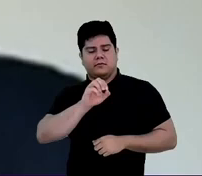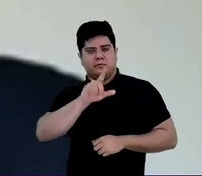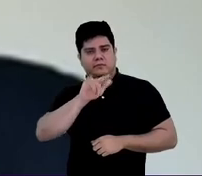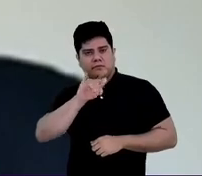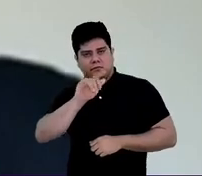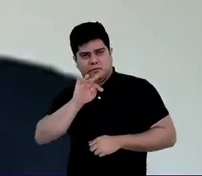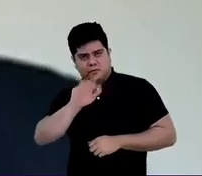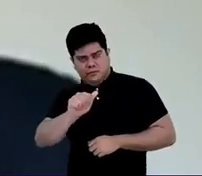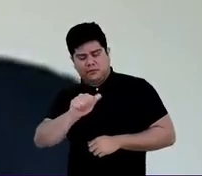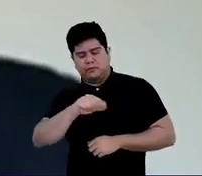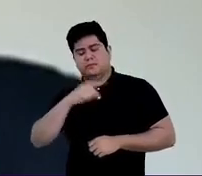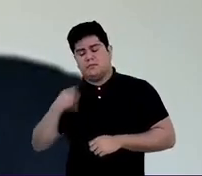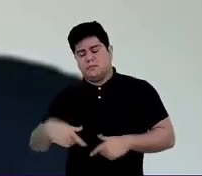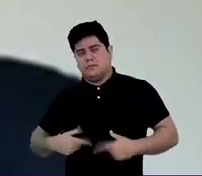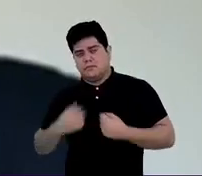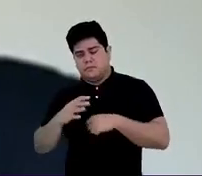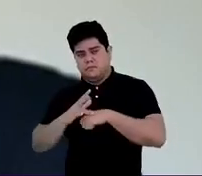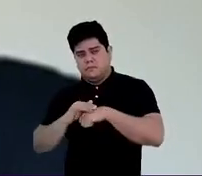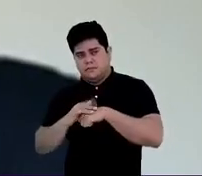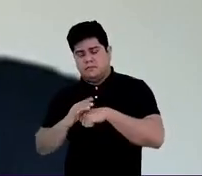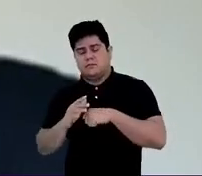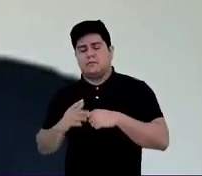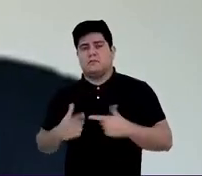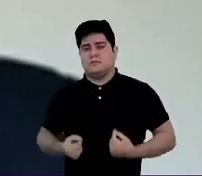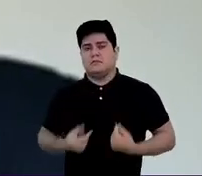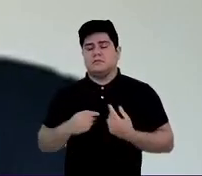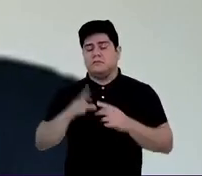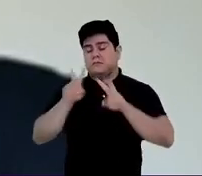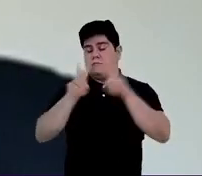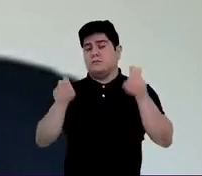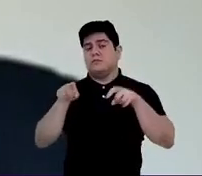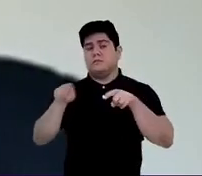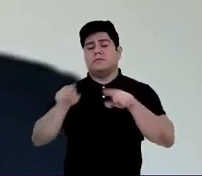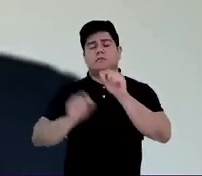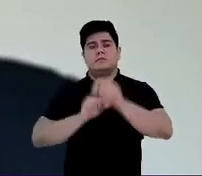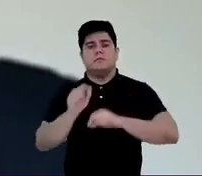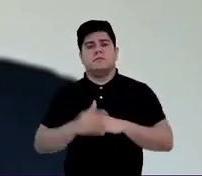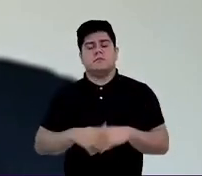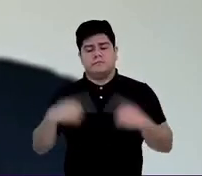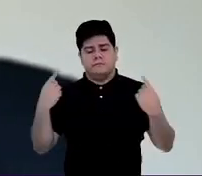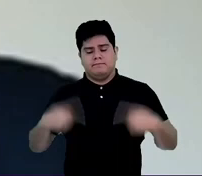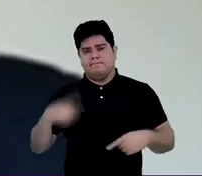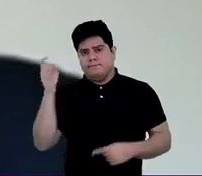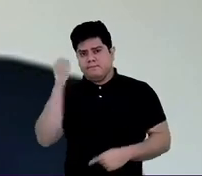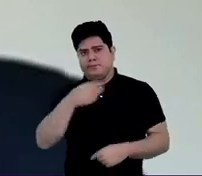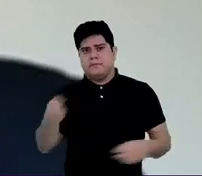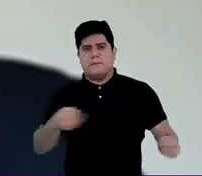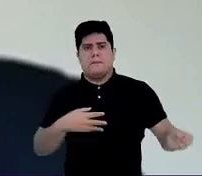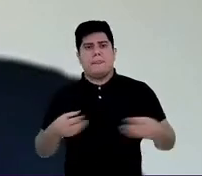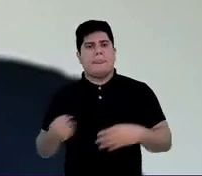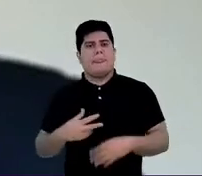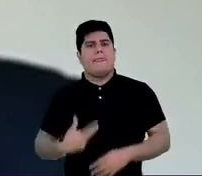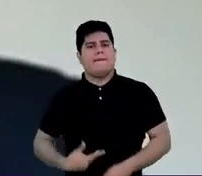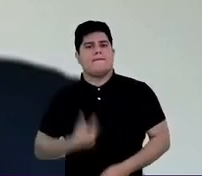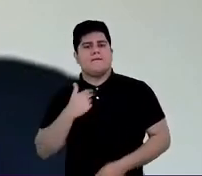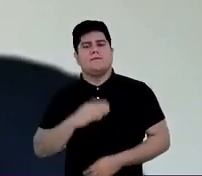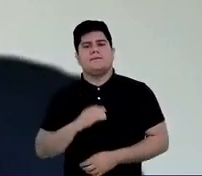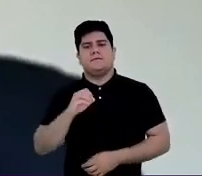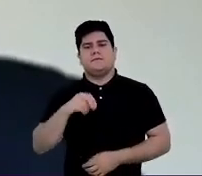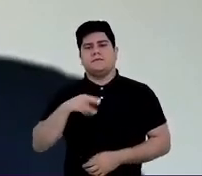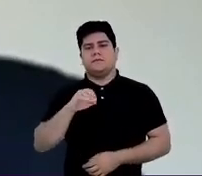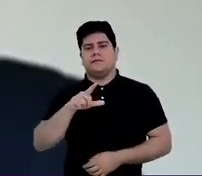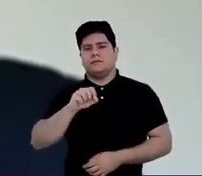do Américas Oncologia, e o tema da palestra dele vai ser Desafios e Novidades da Cirurgia